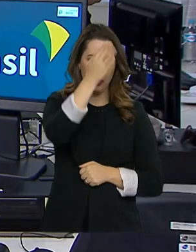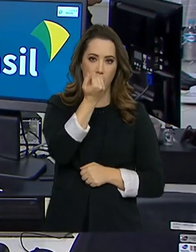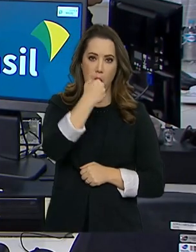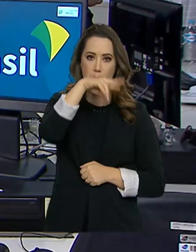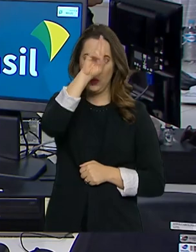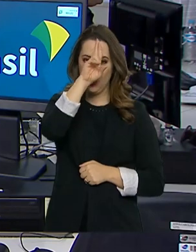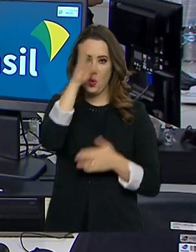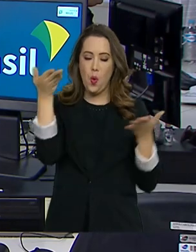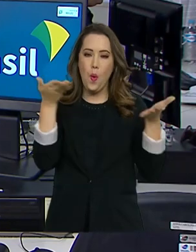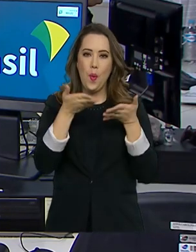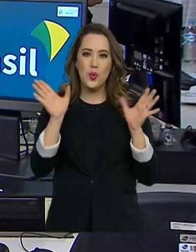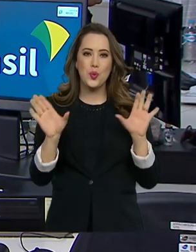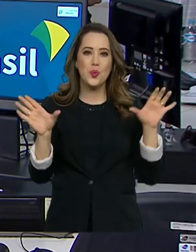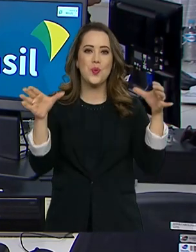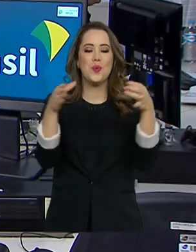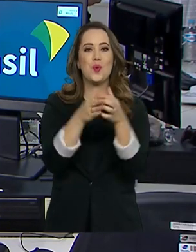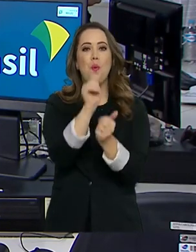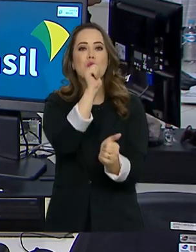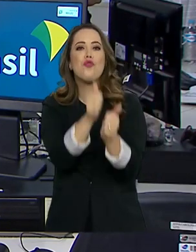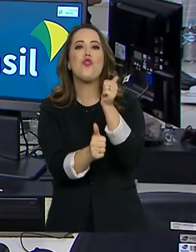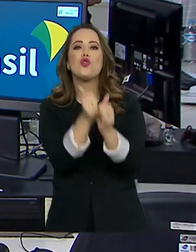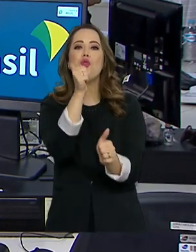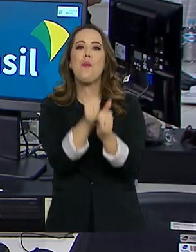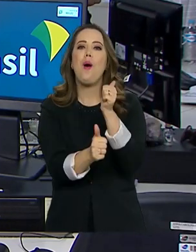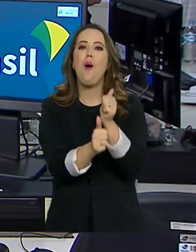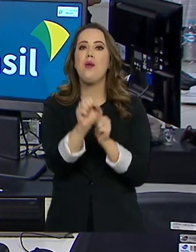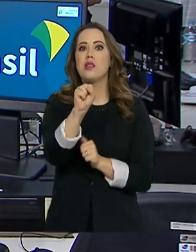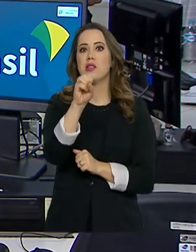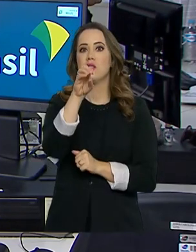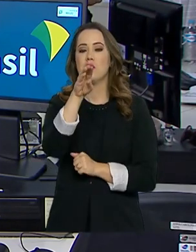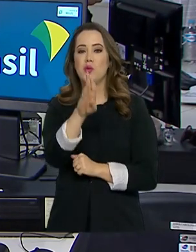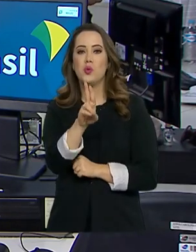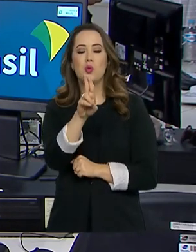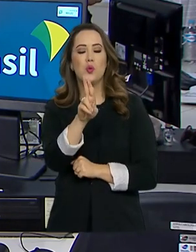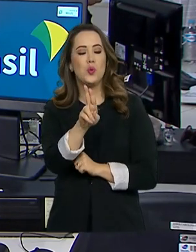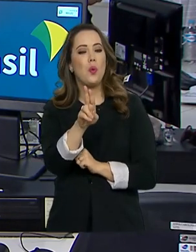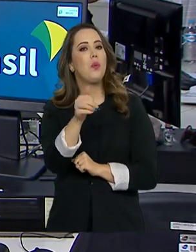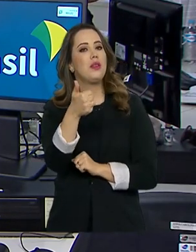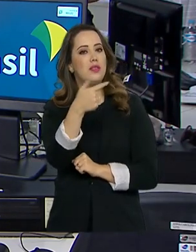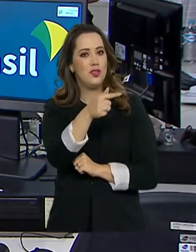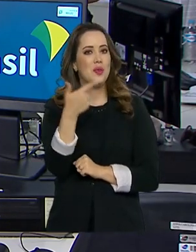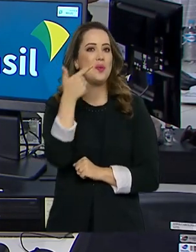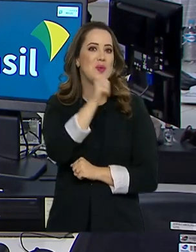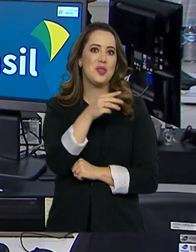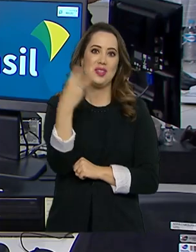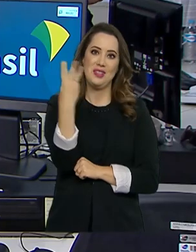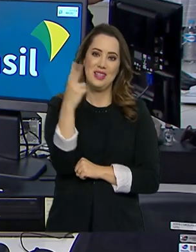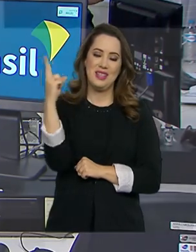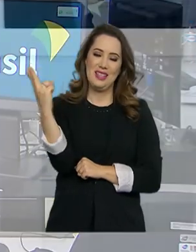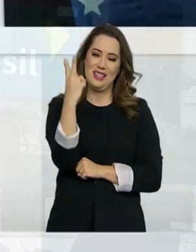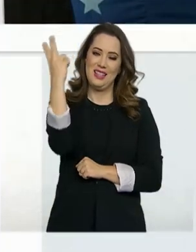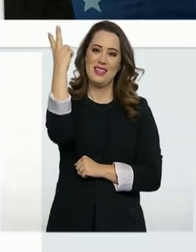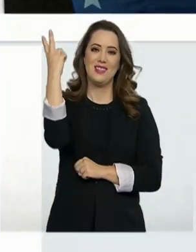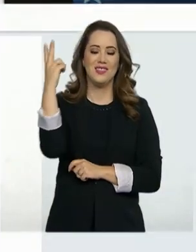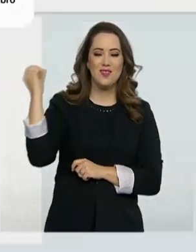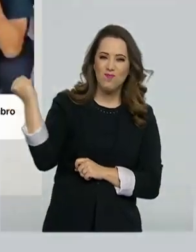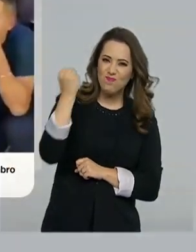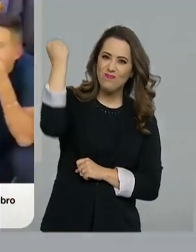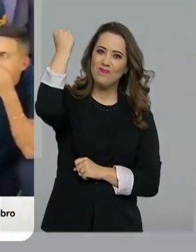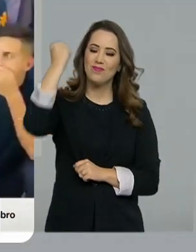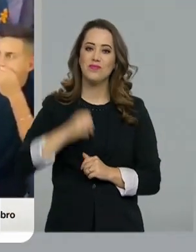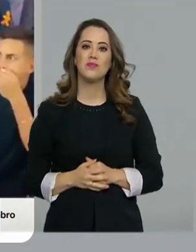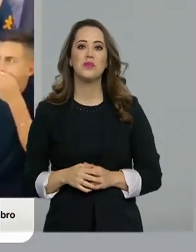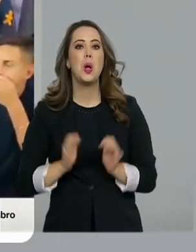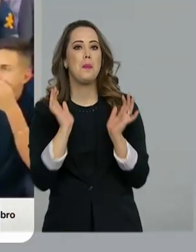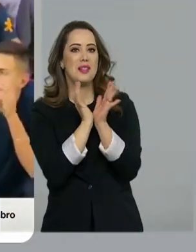com a seleção de futebol sub 17 que conquistou o tetra campeonato neste domingo pelas redes sociais o presidente